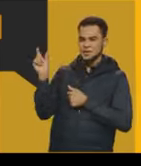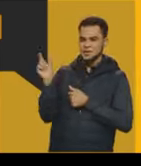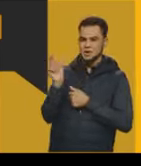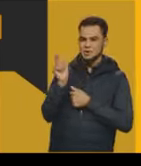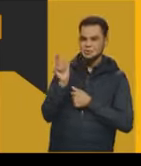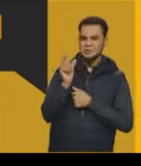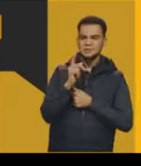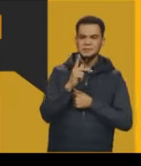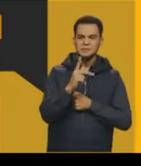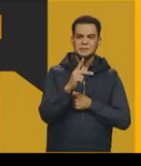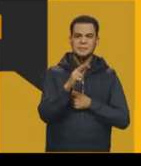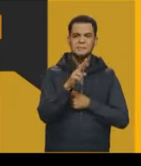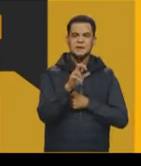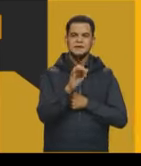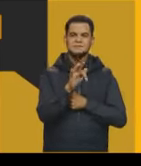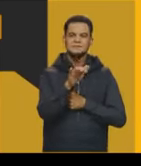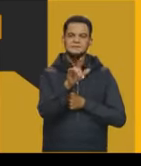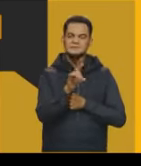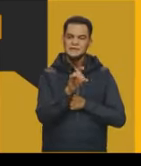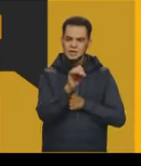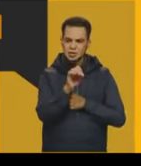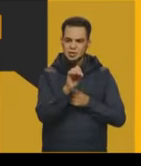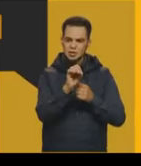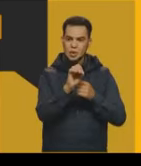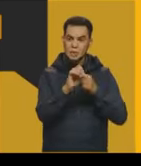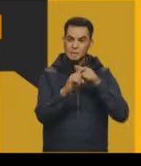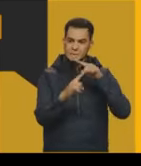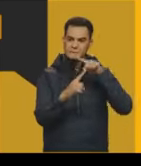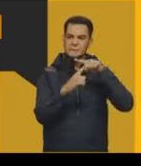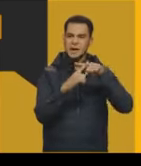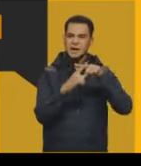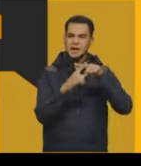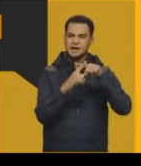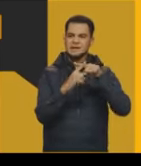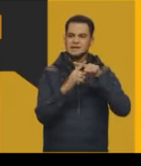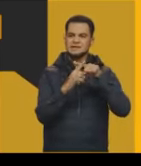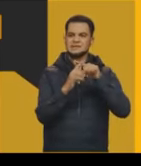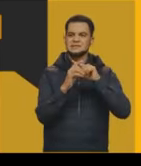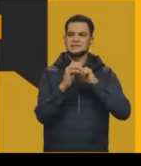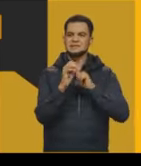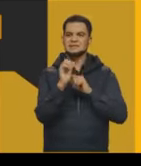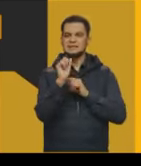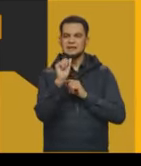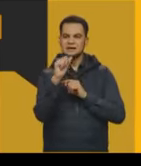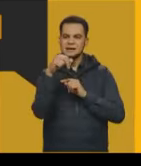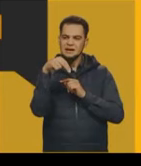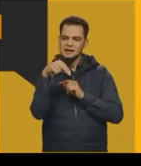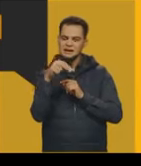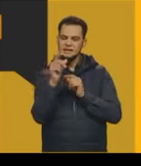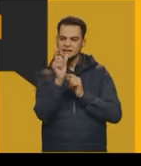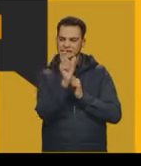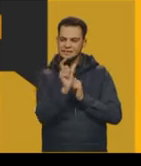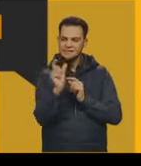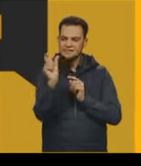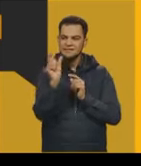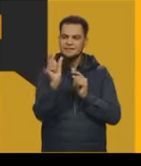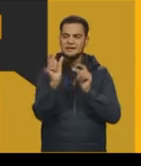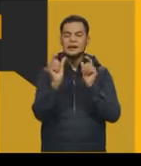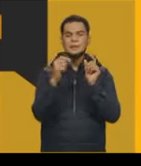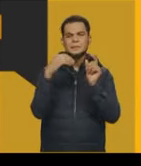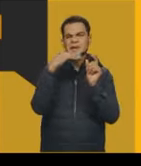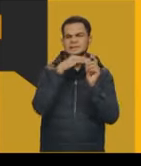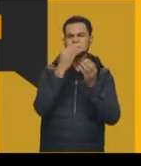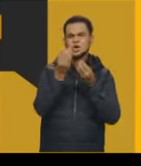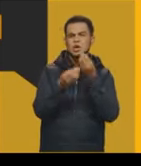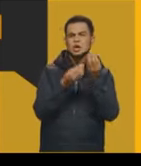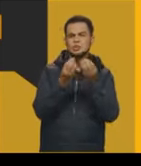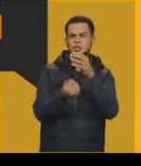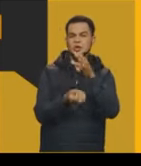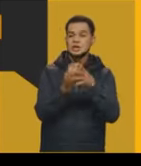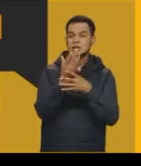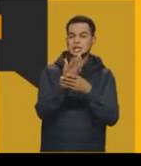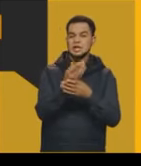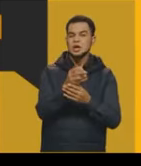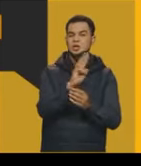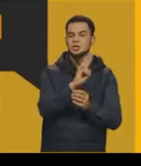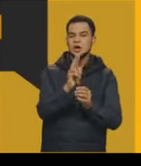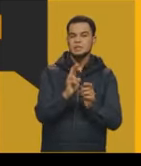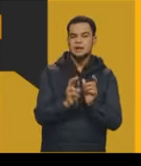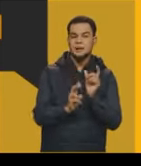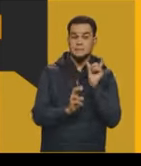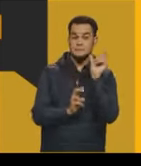o intermediário, que seria, alguns autores chamam isso de infixo, e teríamos, então, um final, que